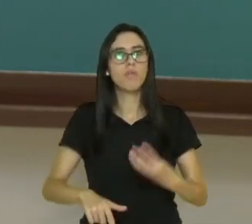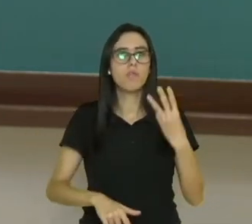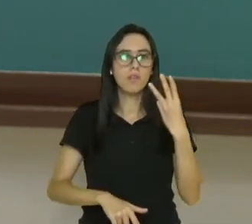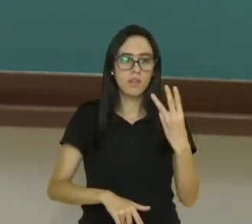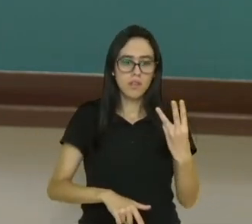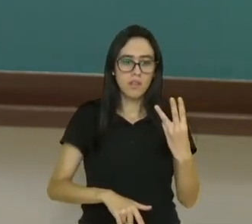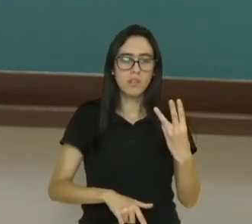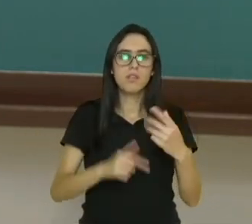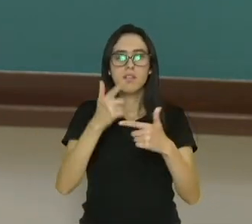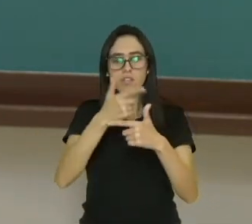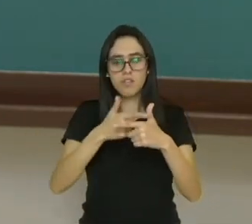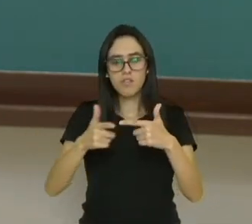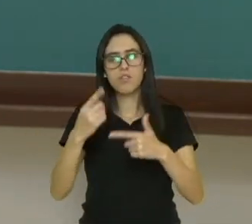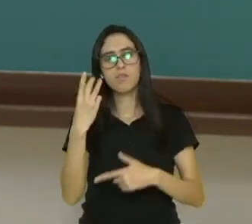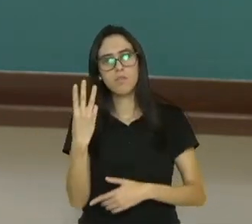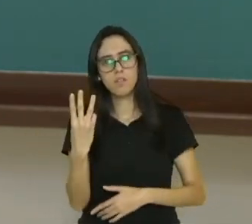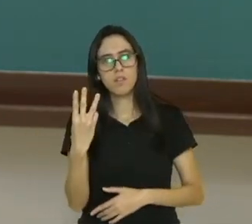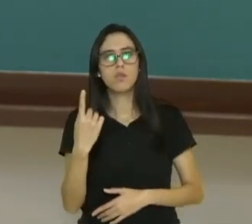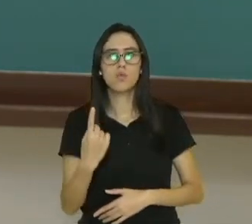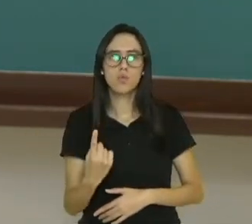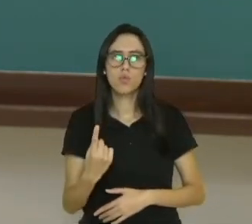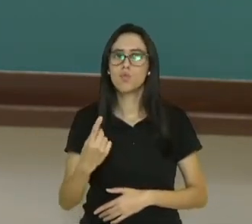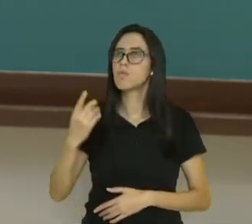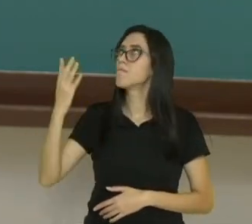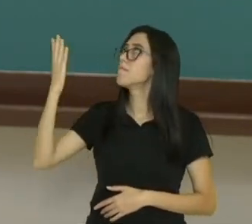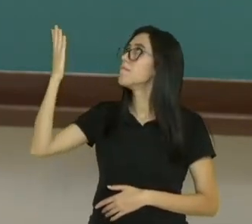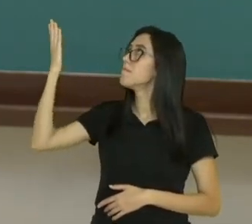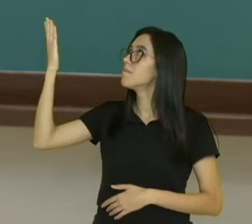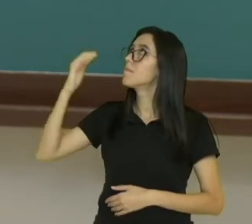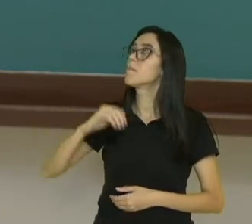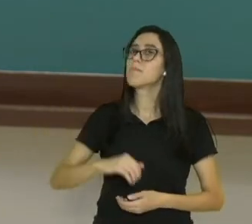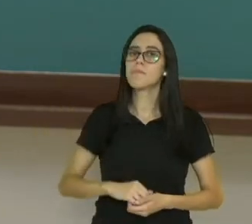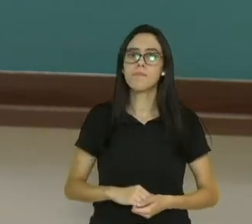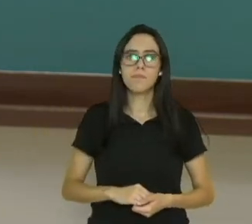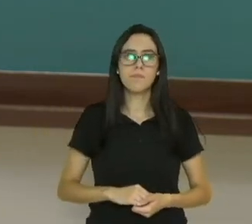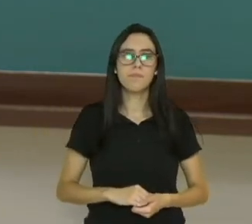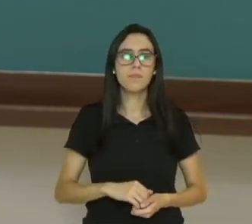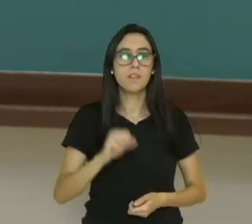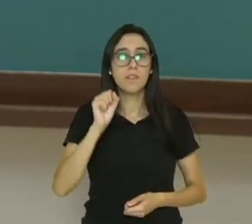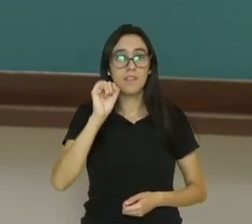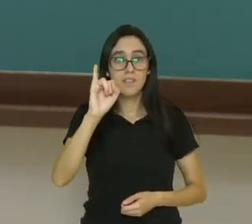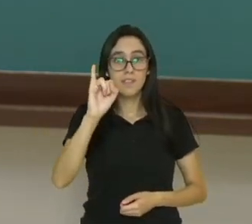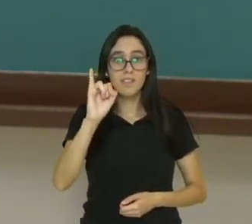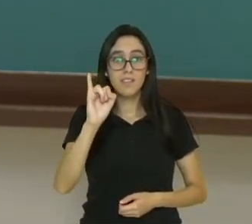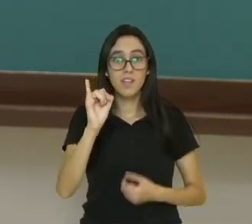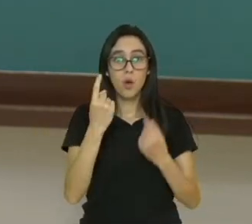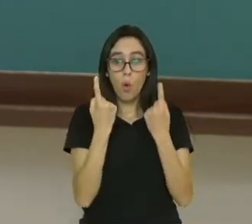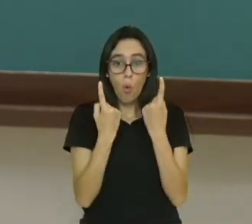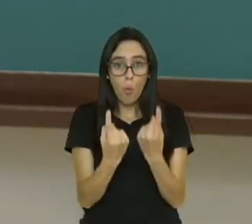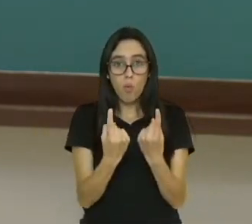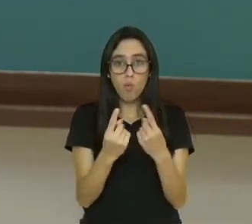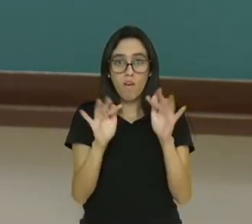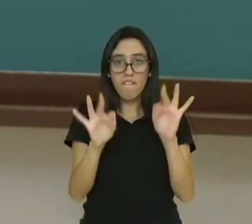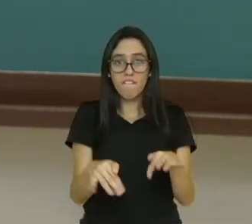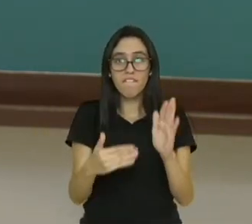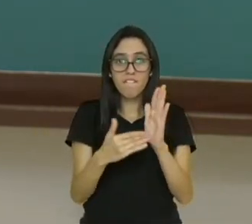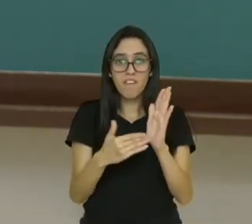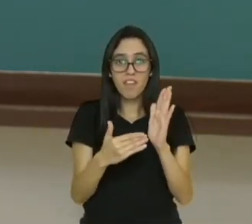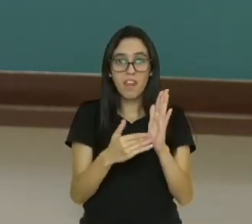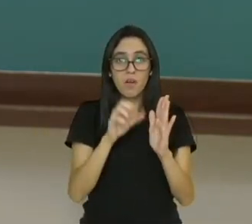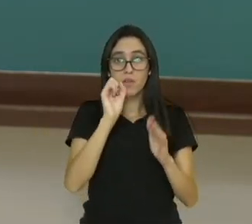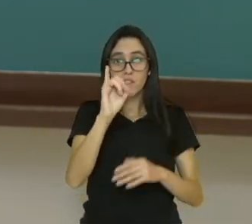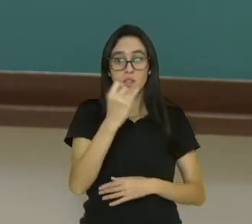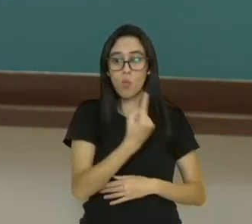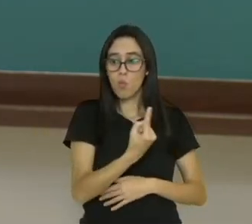eu repito. 3 dividido por 3 dá 1. Eu paro sempre quando eu encontro um dos dois, ou se eu tiver 3,